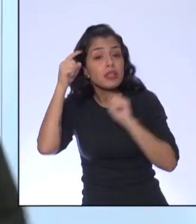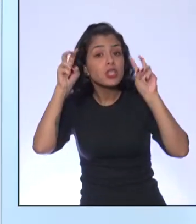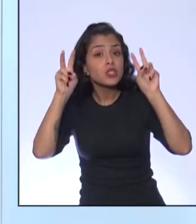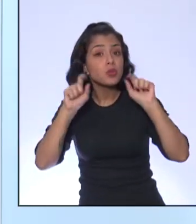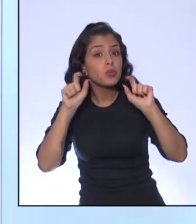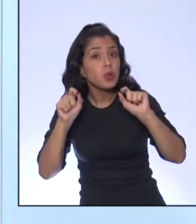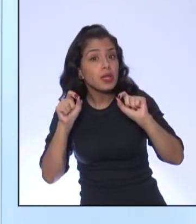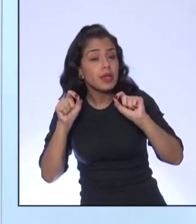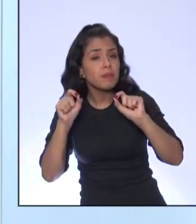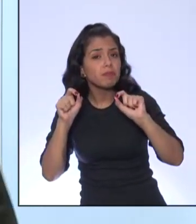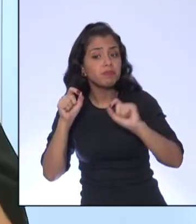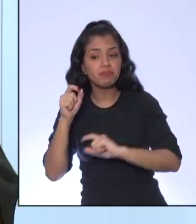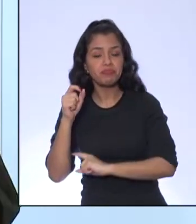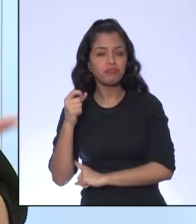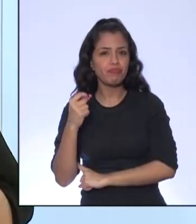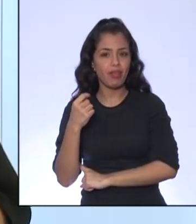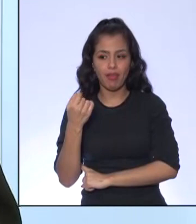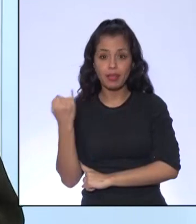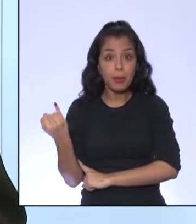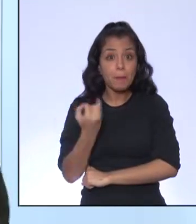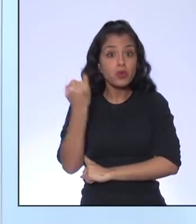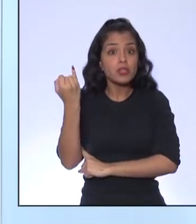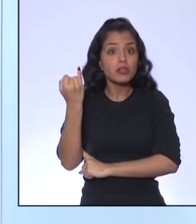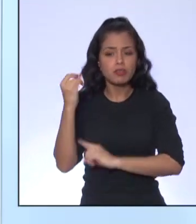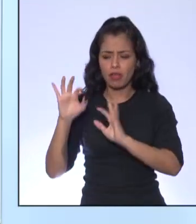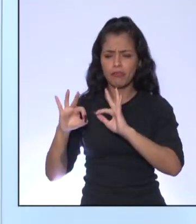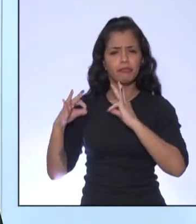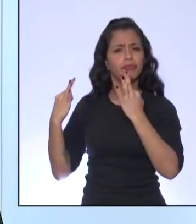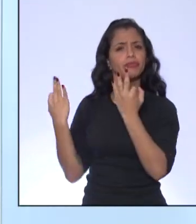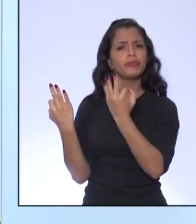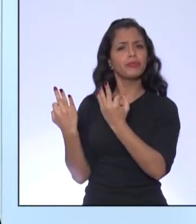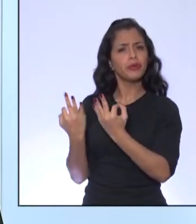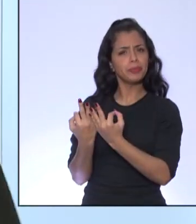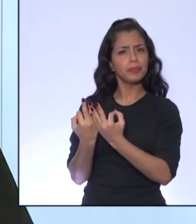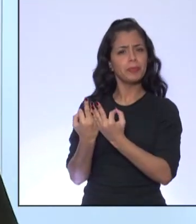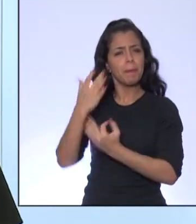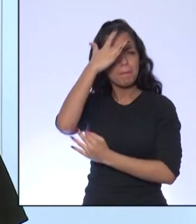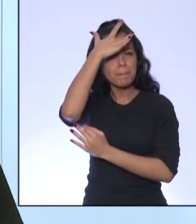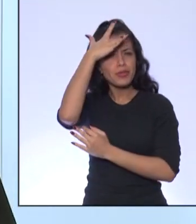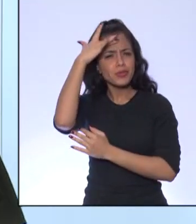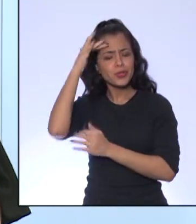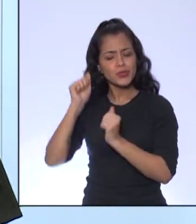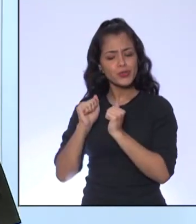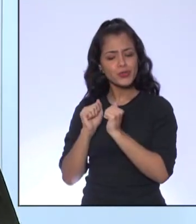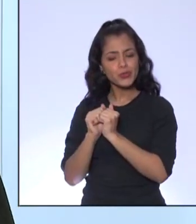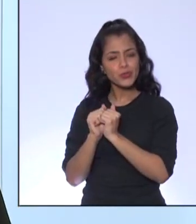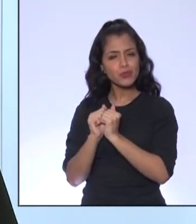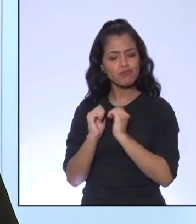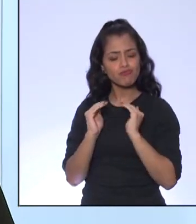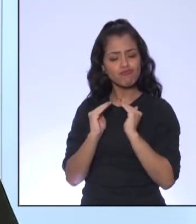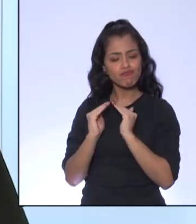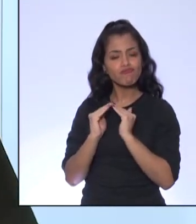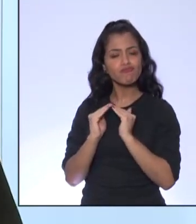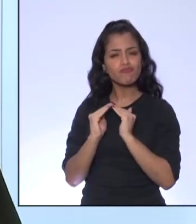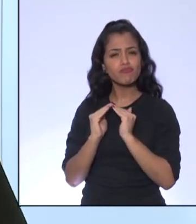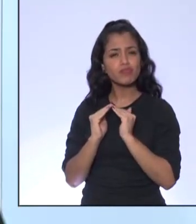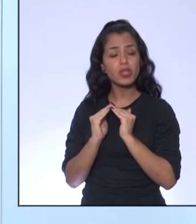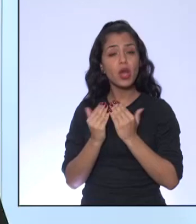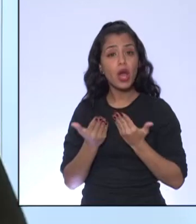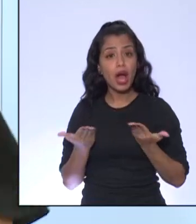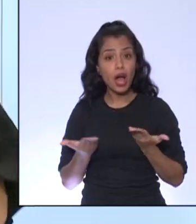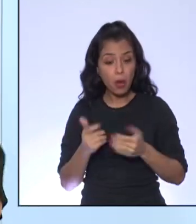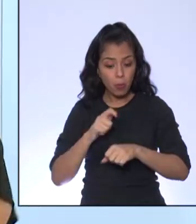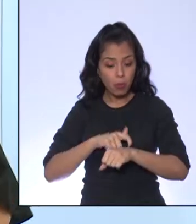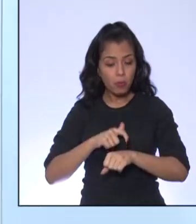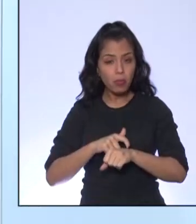a importância das nossas famílias, daqueles que moram conosco, nesse momento em que o contato com essas pessoas está sendo